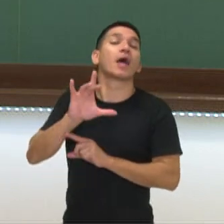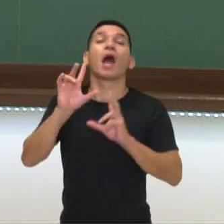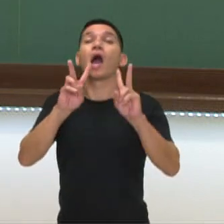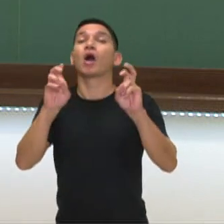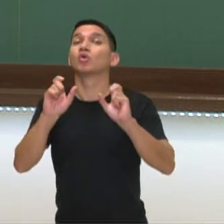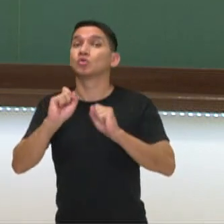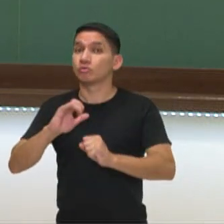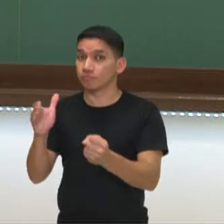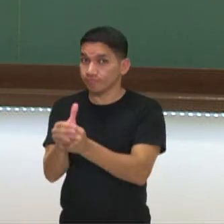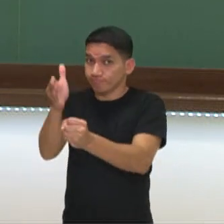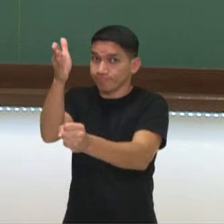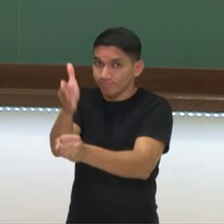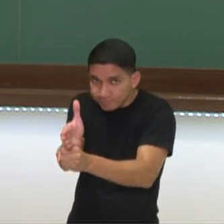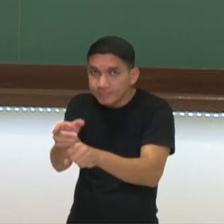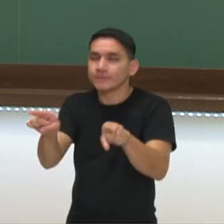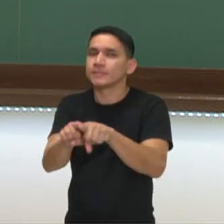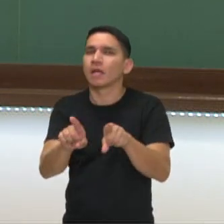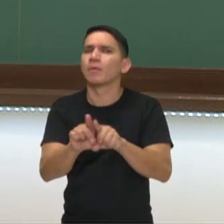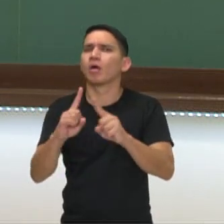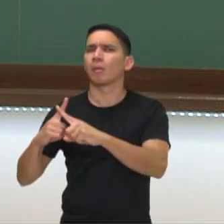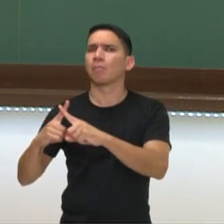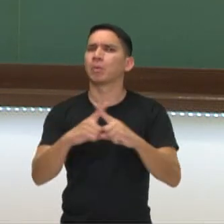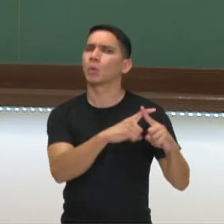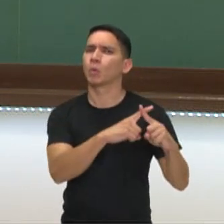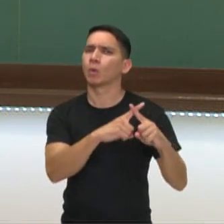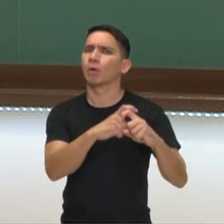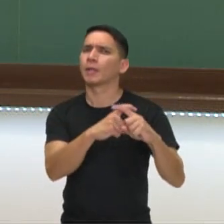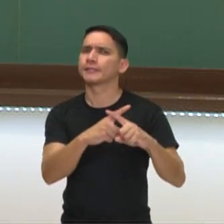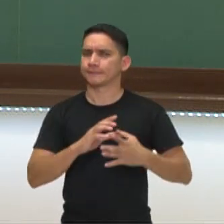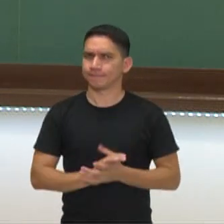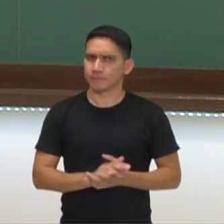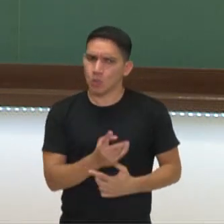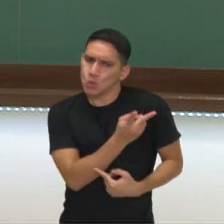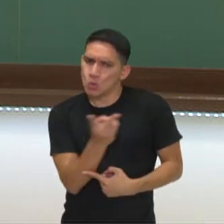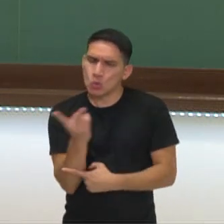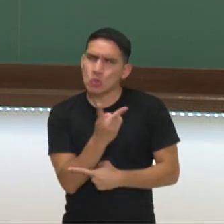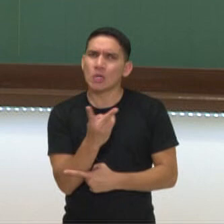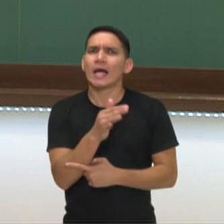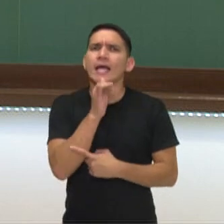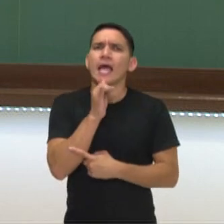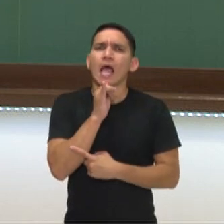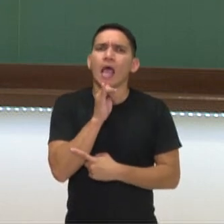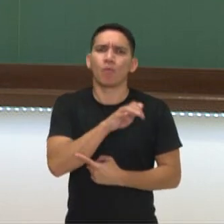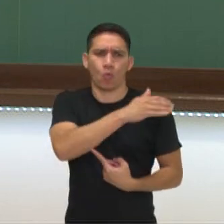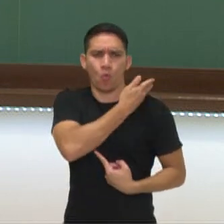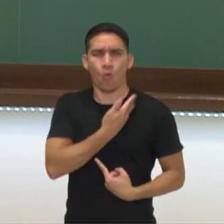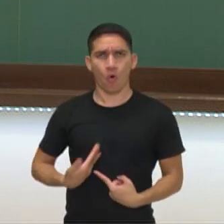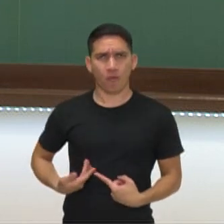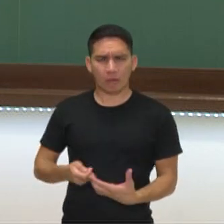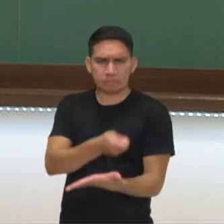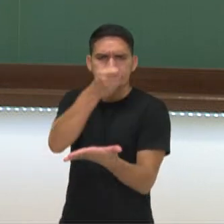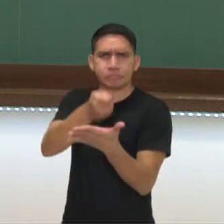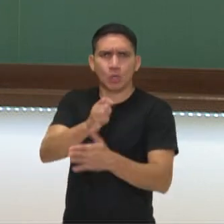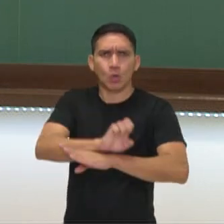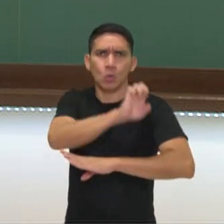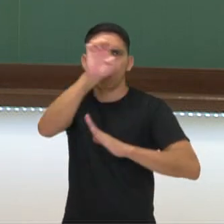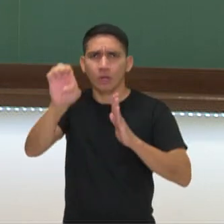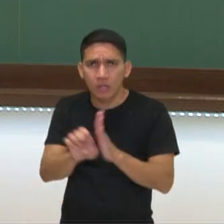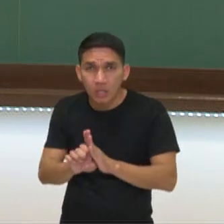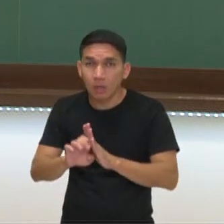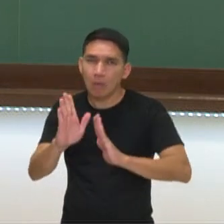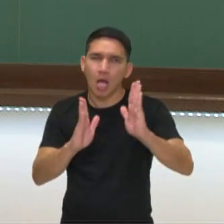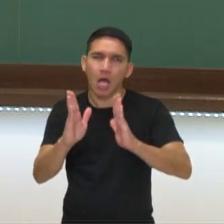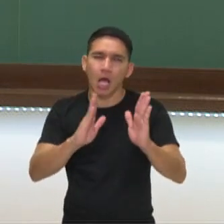sobre fascismo e nazismo. Dois exemplos de governos totalitários aí de meados do século